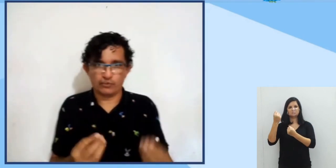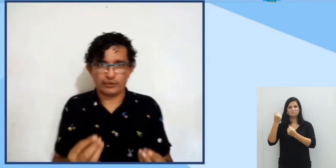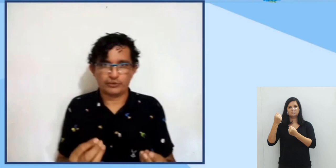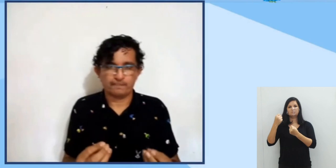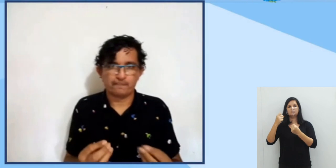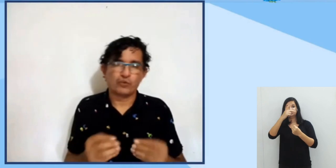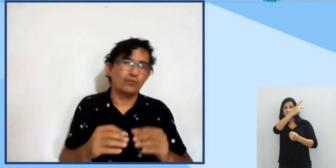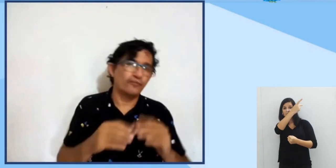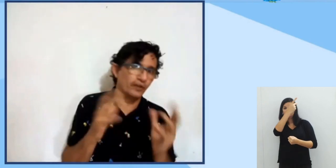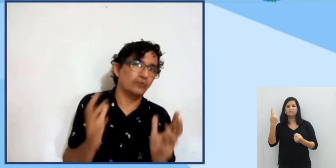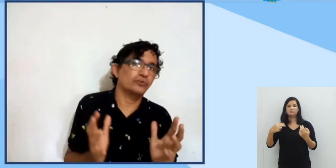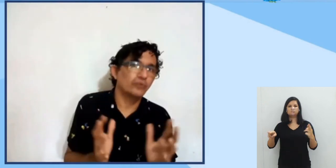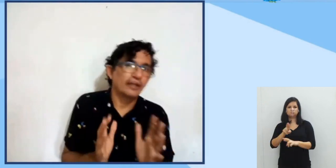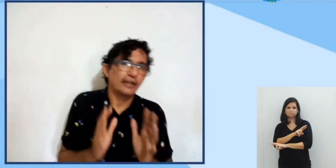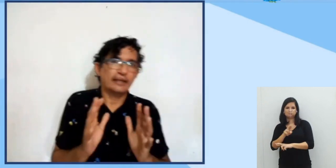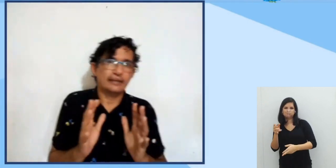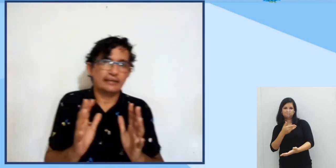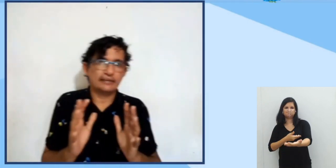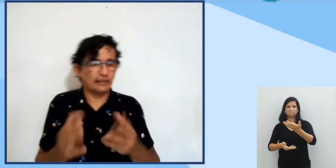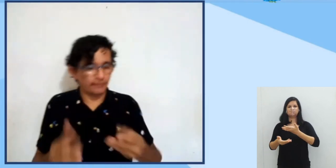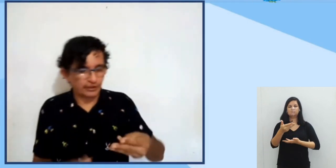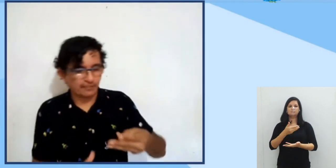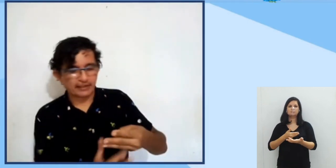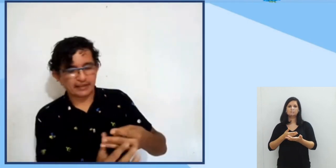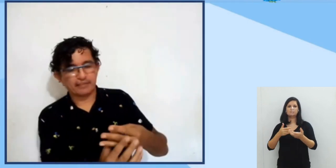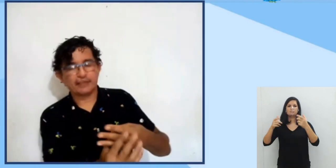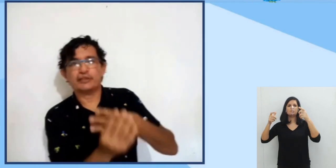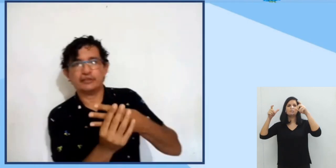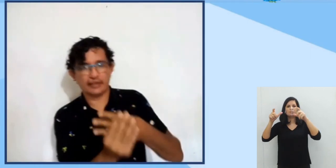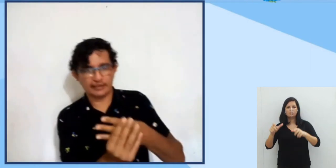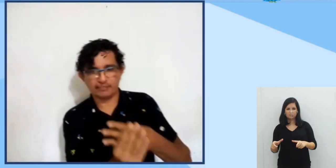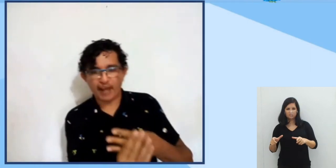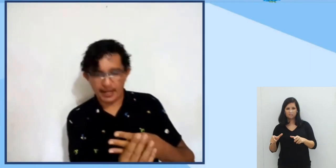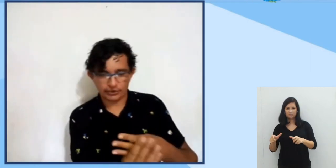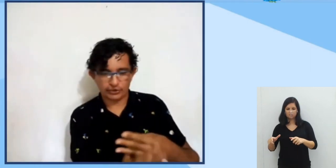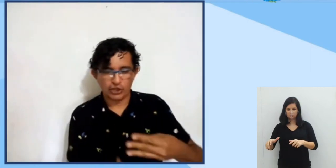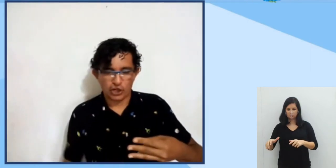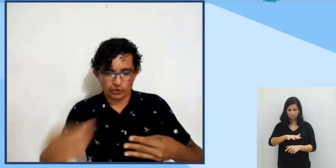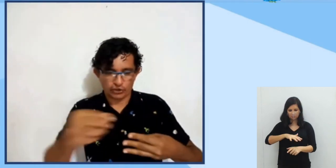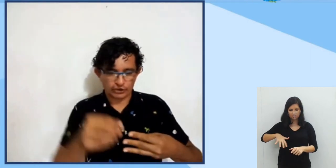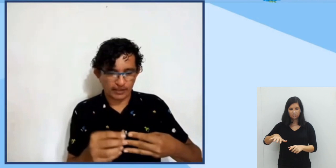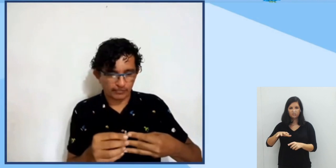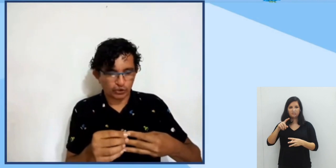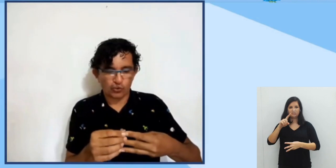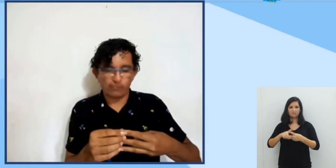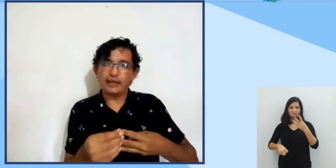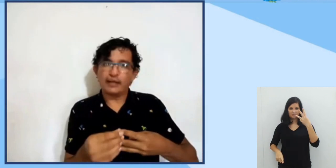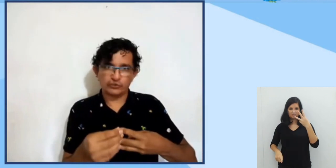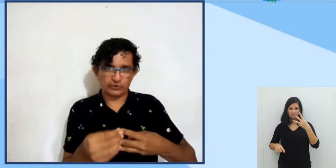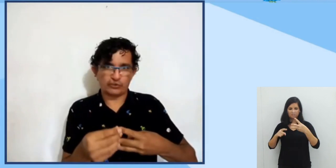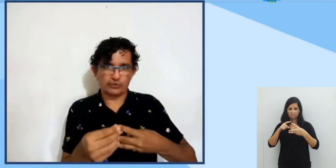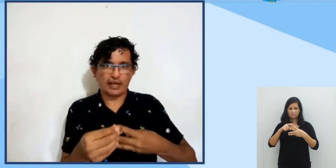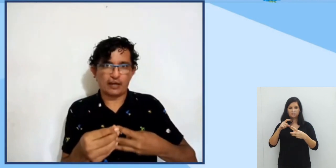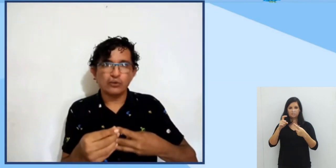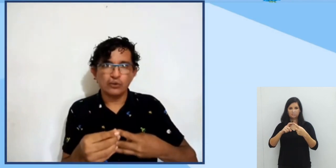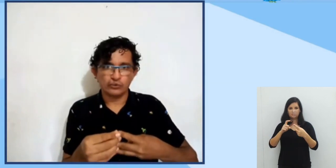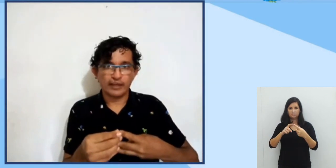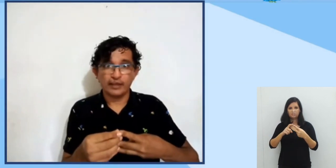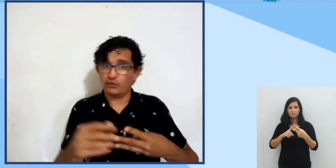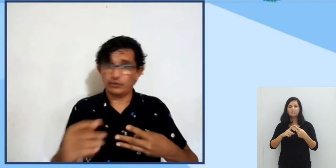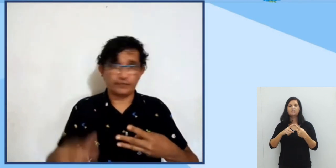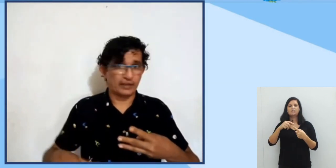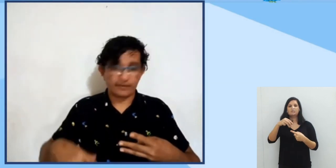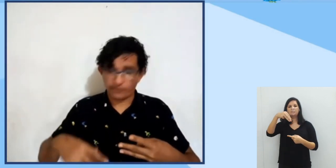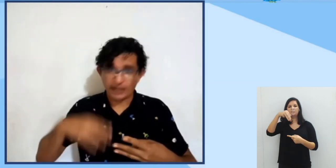as pessoas. Um feudo ele se dividia praticamente em três partes. Nós temos o manso